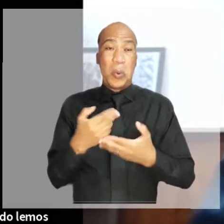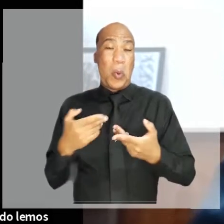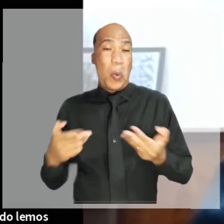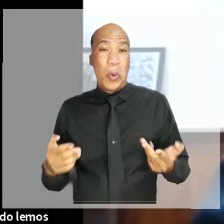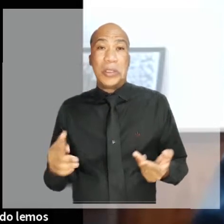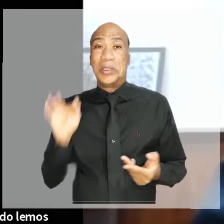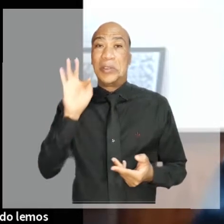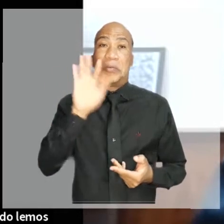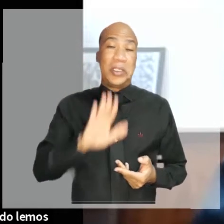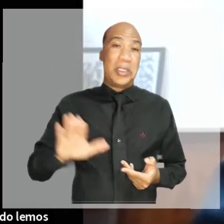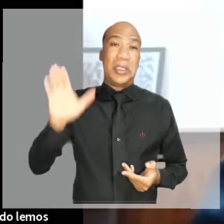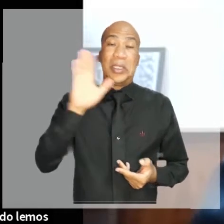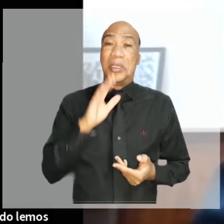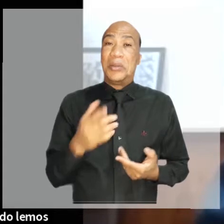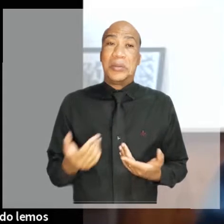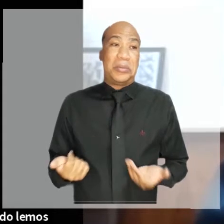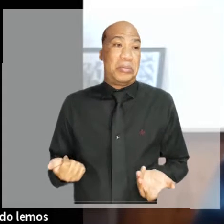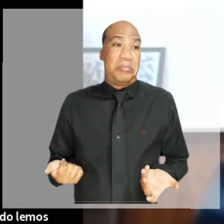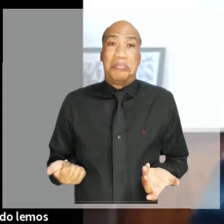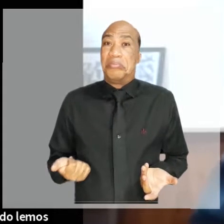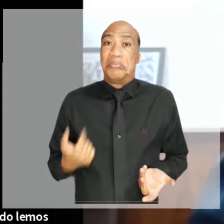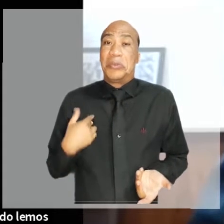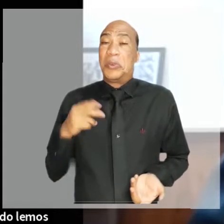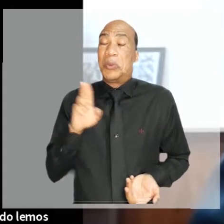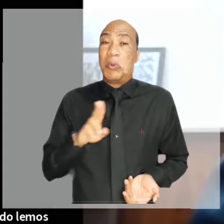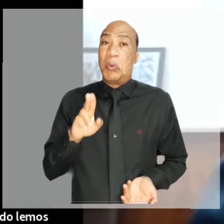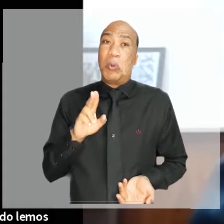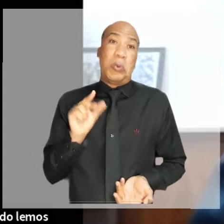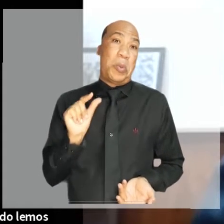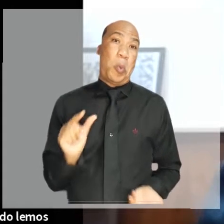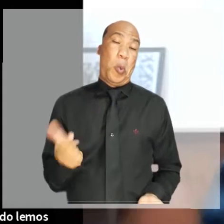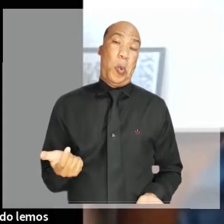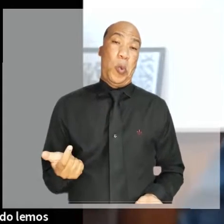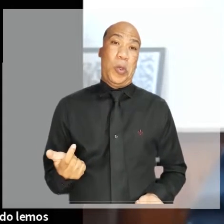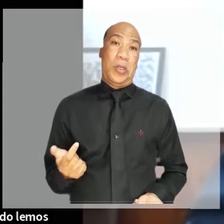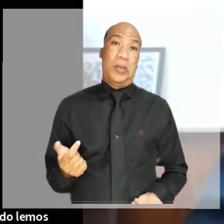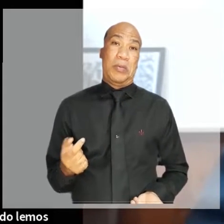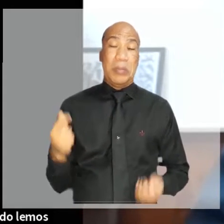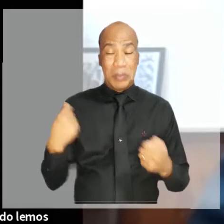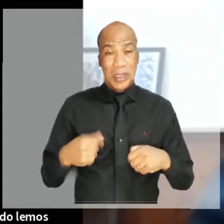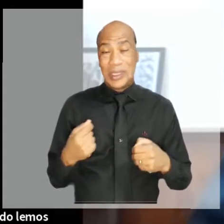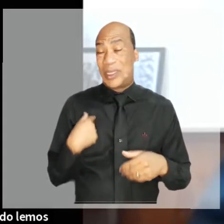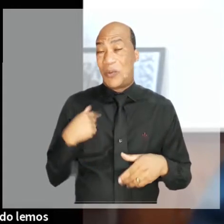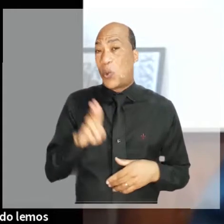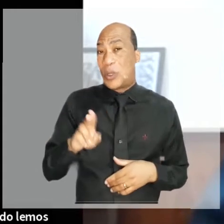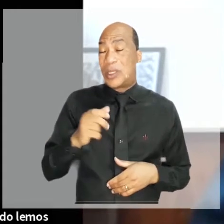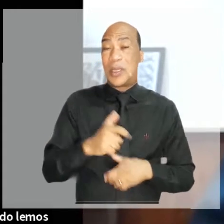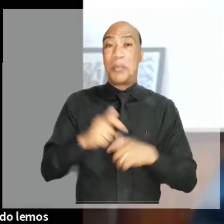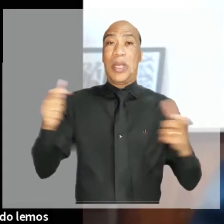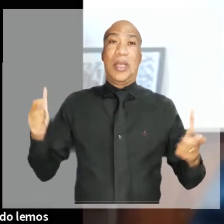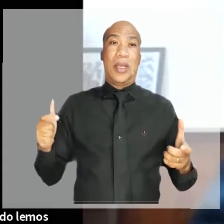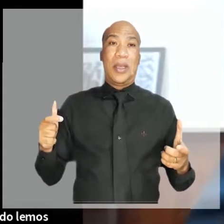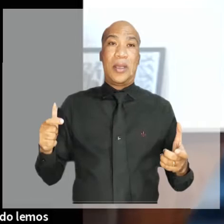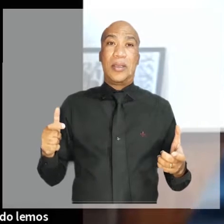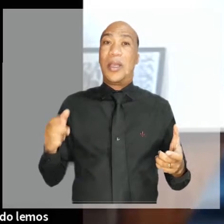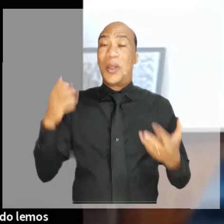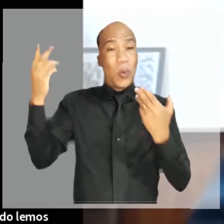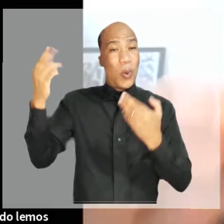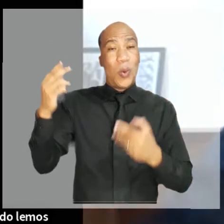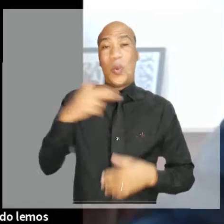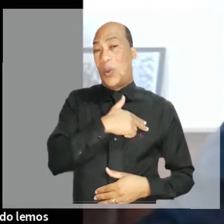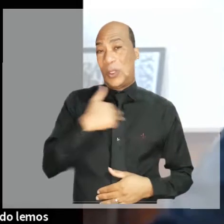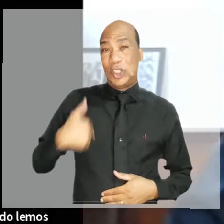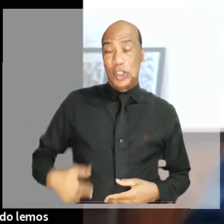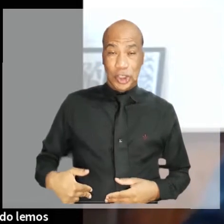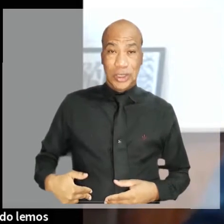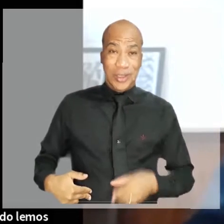o federalismo como um laboratório de experimentação, como inclusive até a China e alguns outros países fazem.